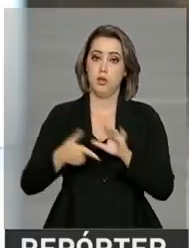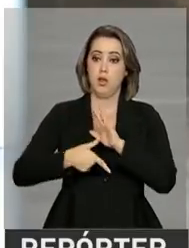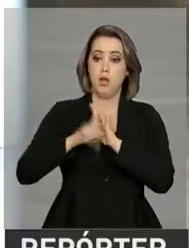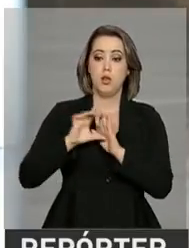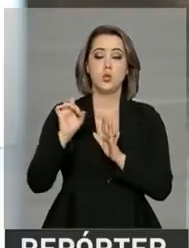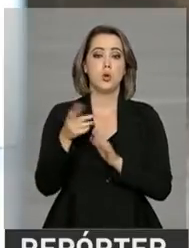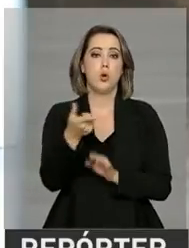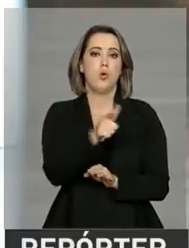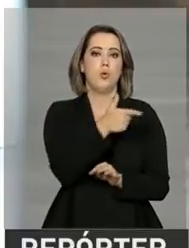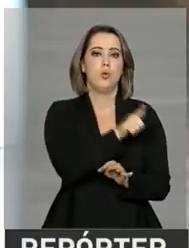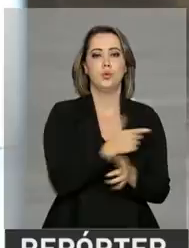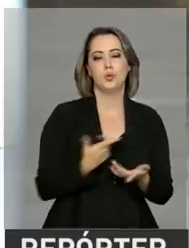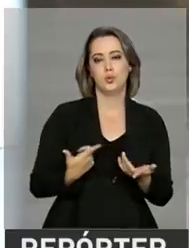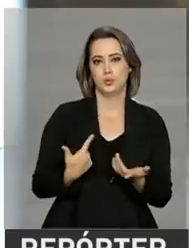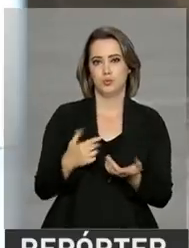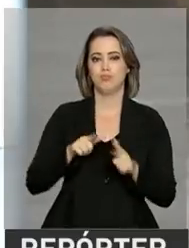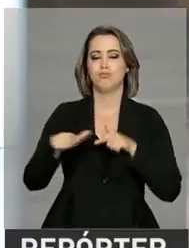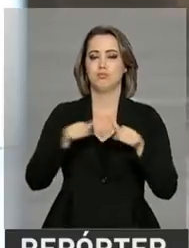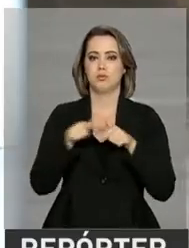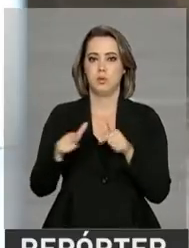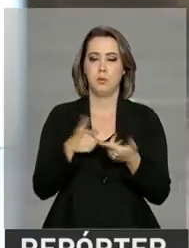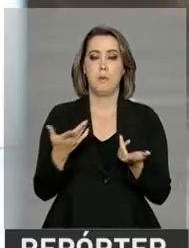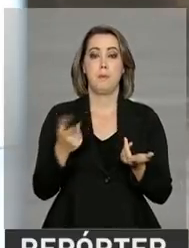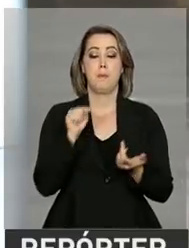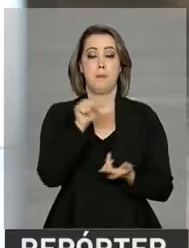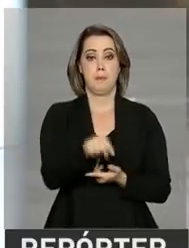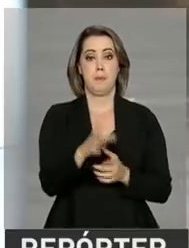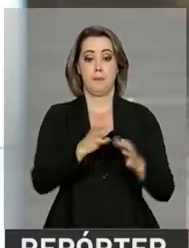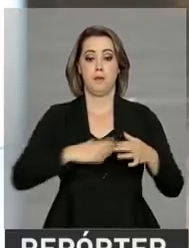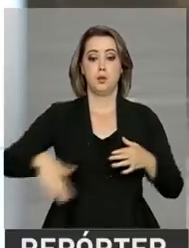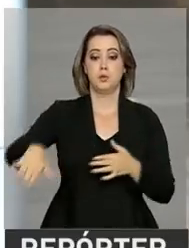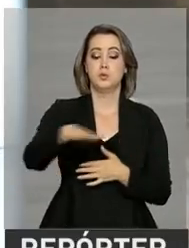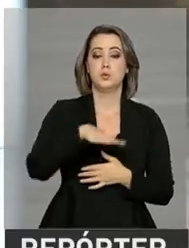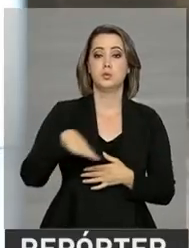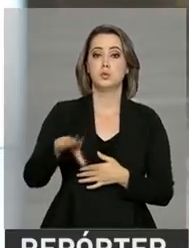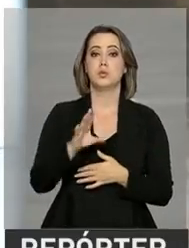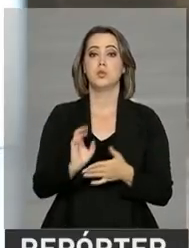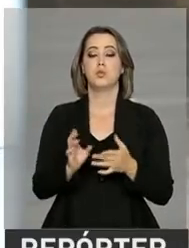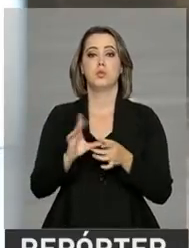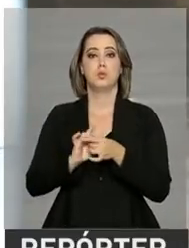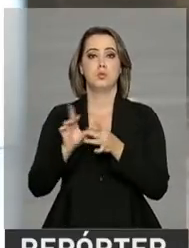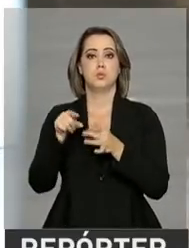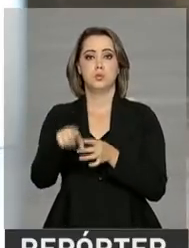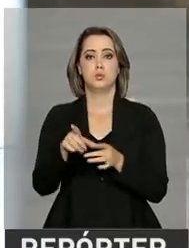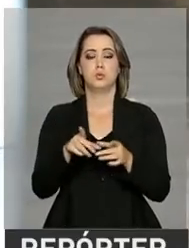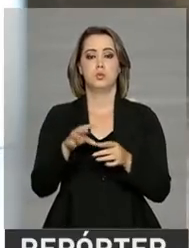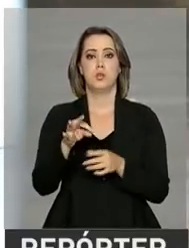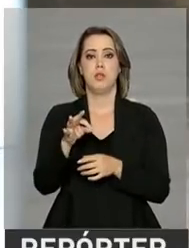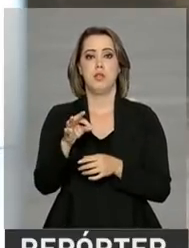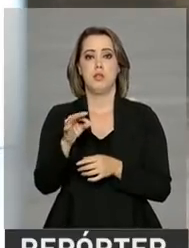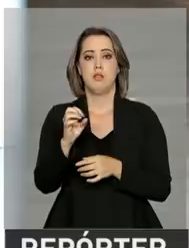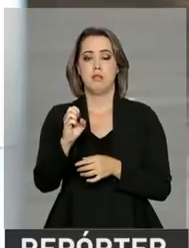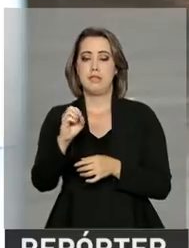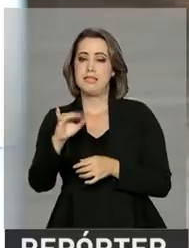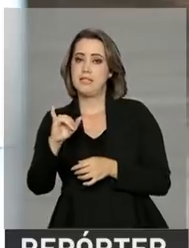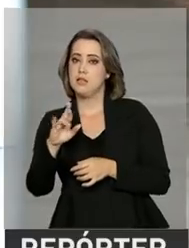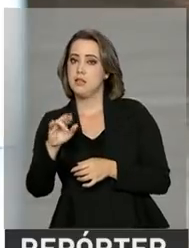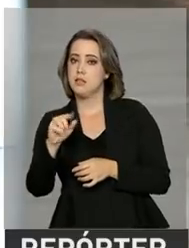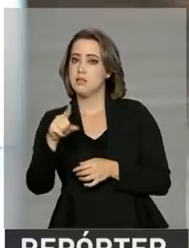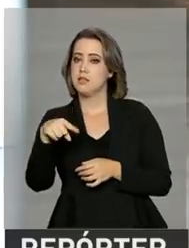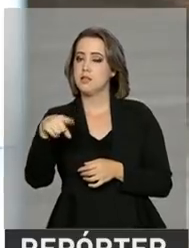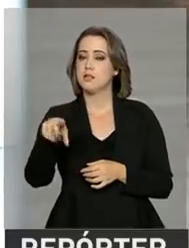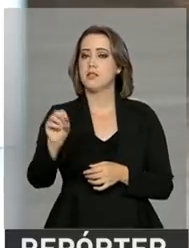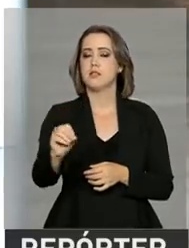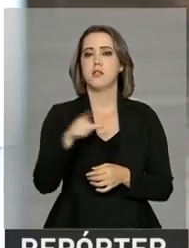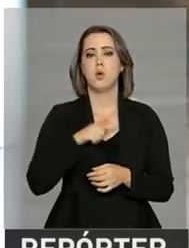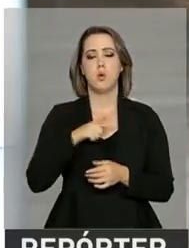vigilância, poderiam ser terceirizados. Bom, esses trabalhadores contratados via terceirização mantêm todos os direitos previstos na